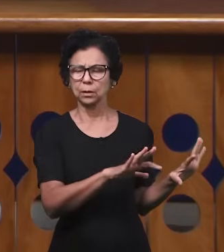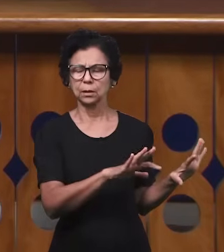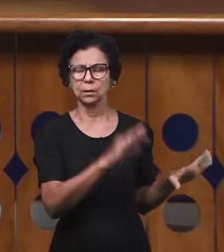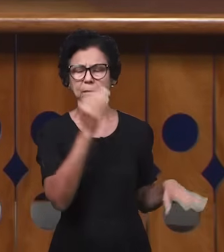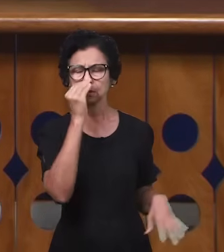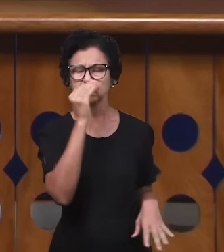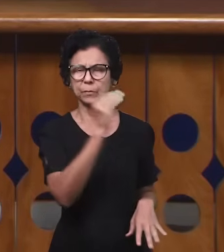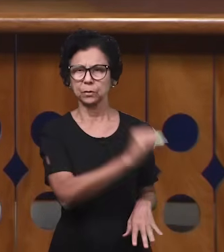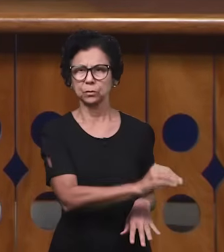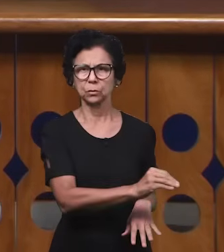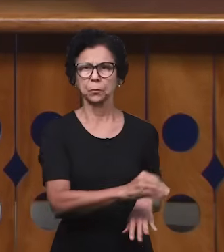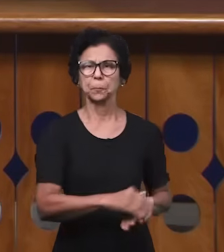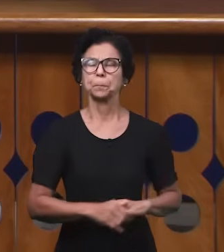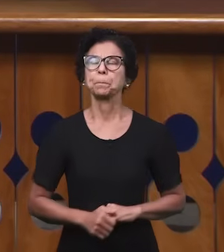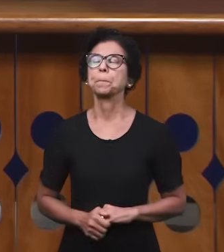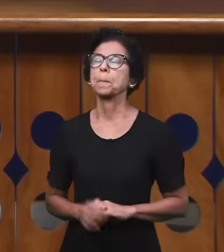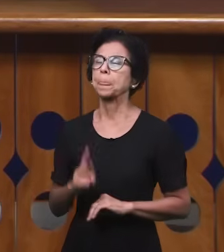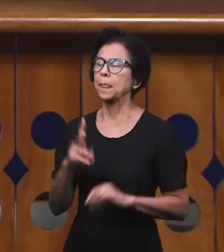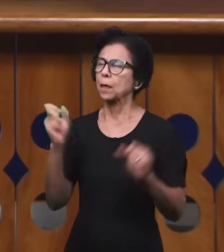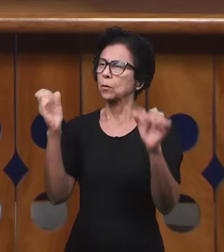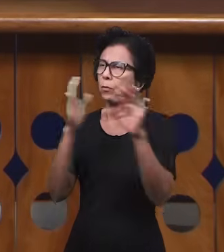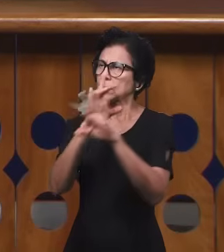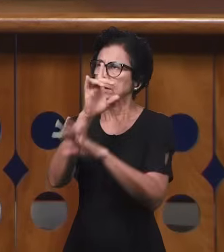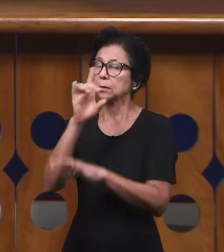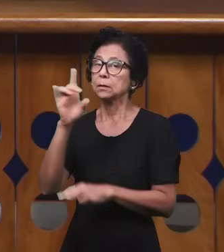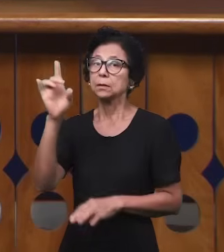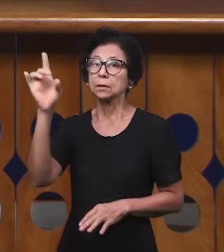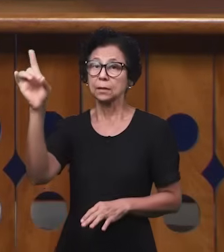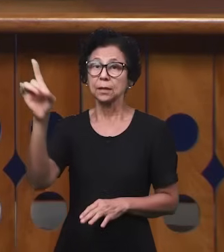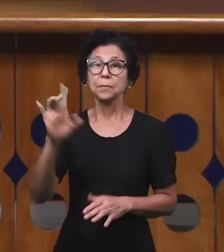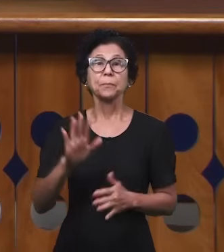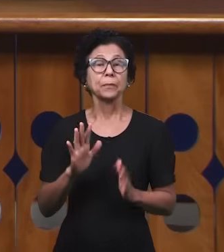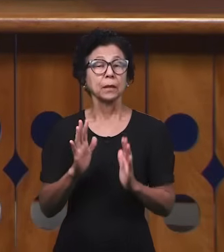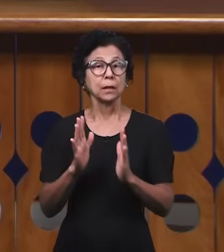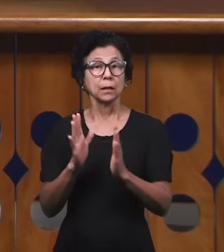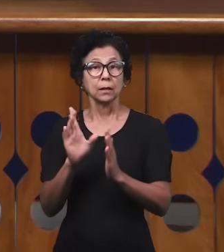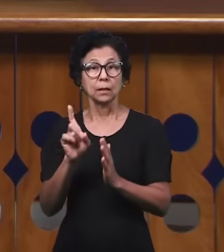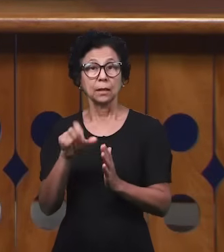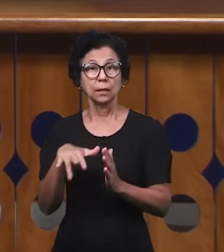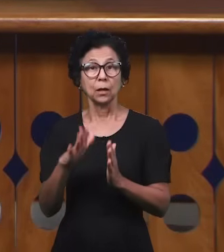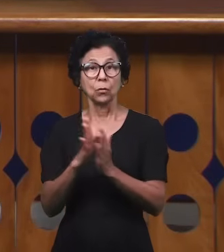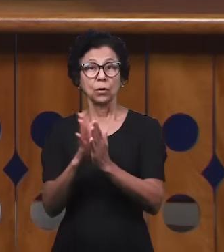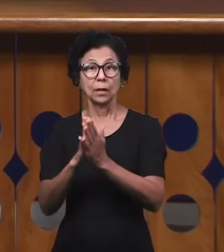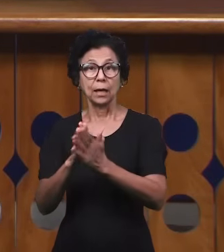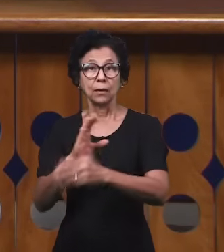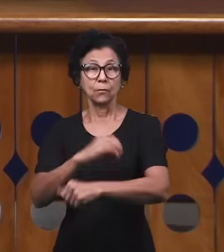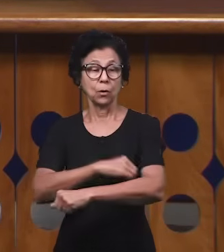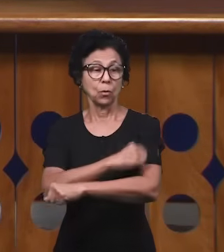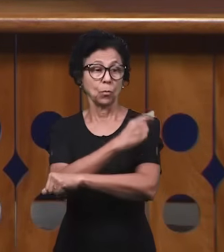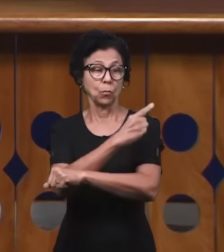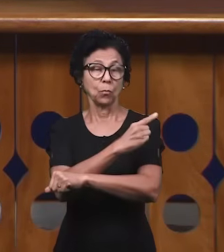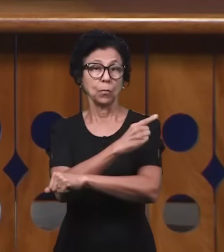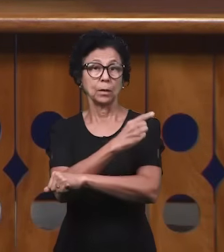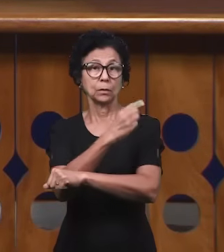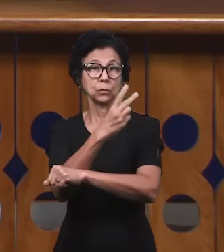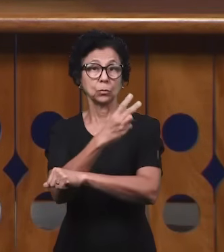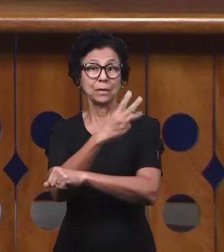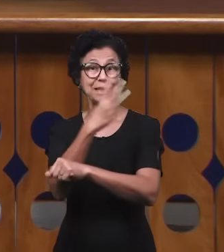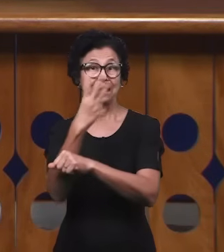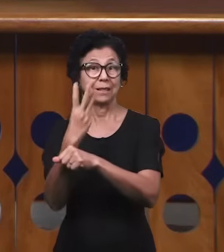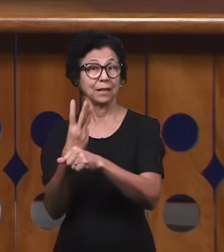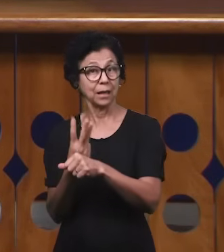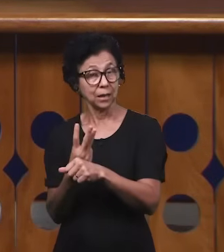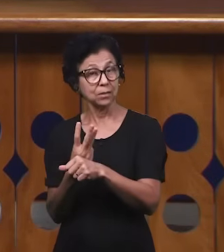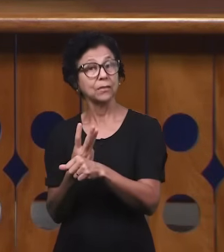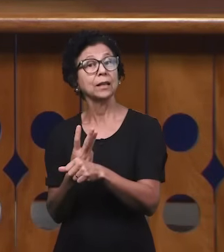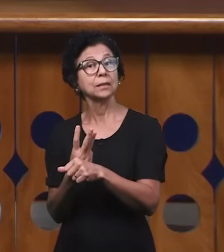Mas sempre dava glória a Deus. Interessante que quando ele orava 3 vezes por dia, existia um edito do rei que aquele